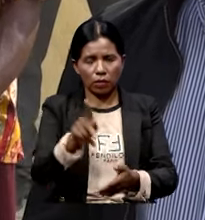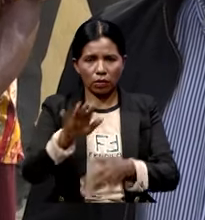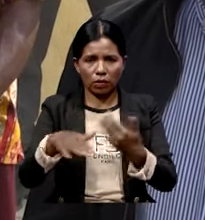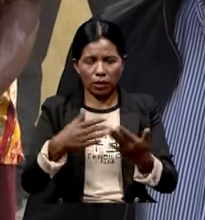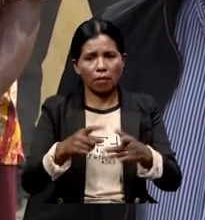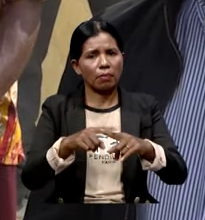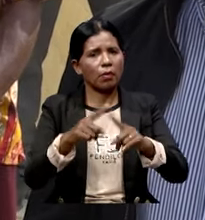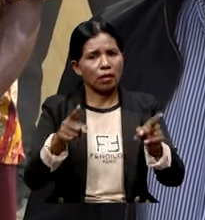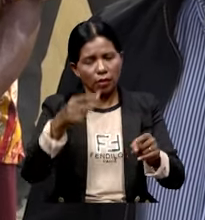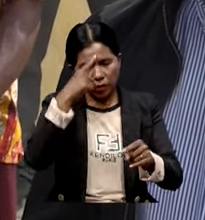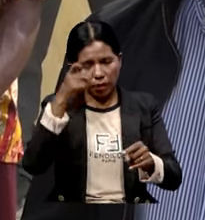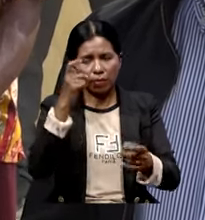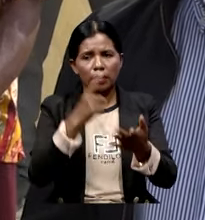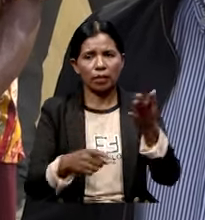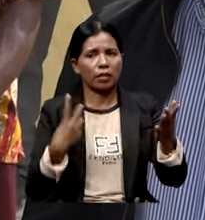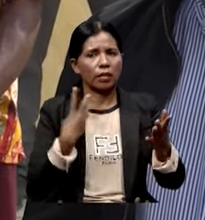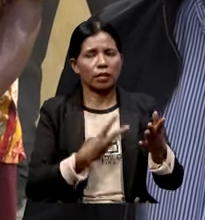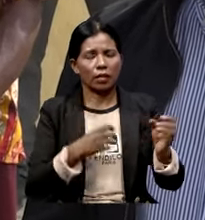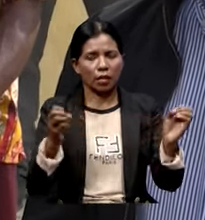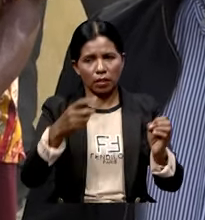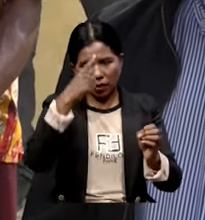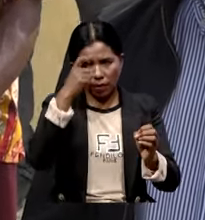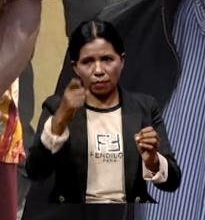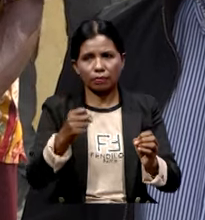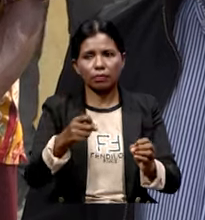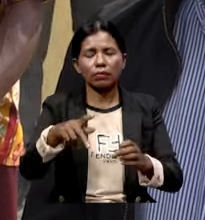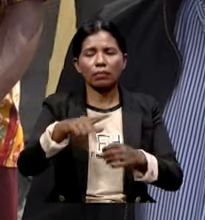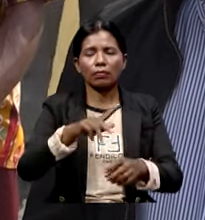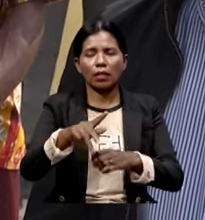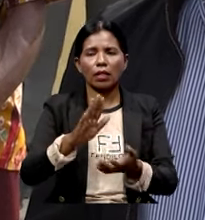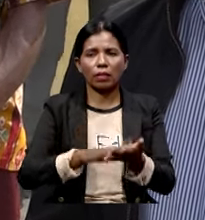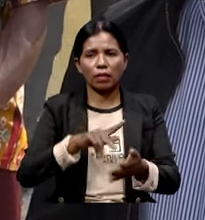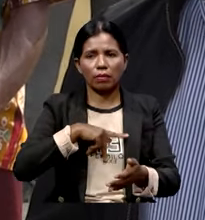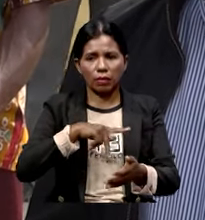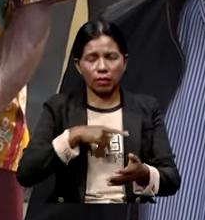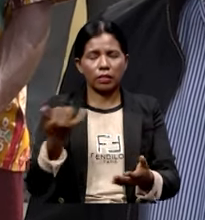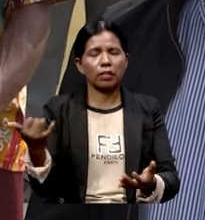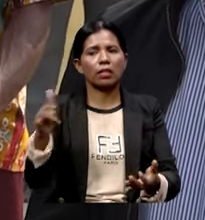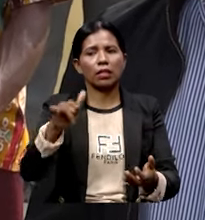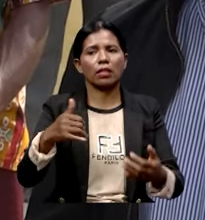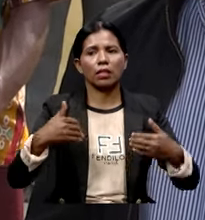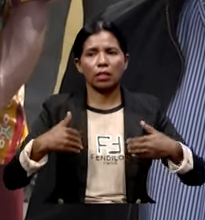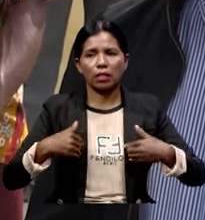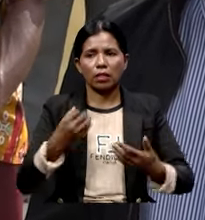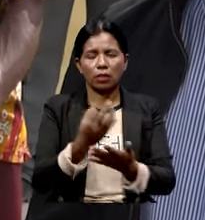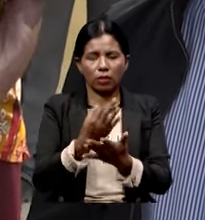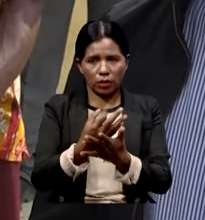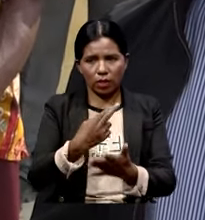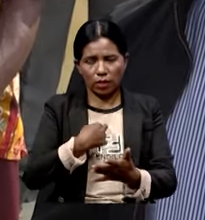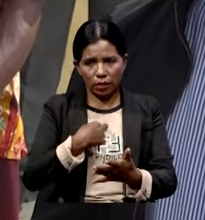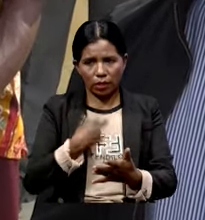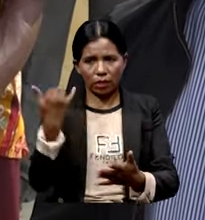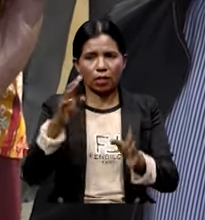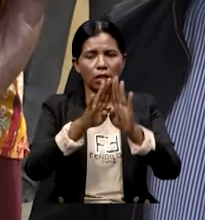Mas também seria uma questão lá, também a escola privada, que a escola católica se a fundação, né? Se a fundação Rassi, né? Mas